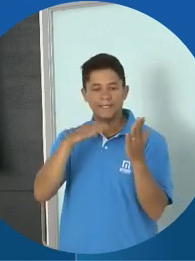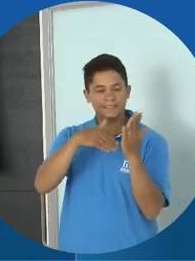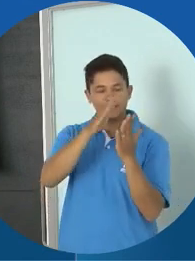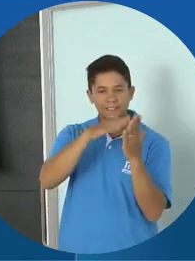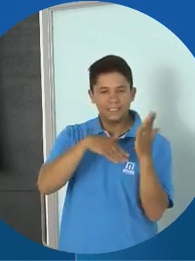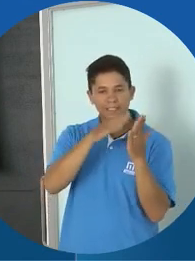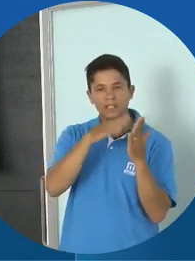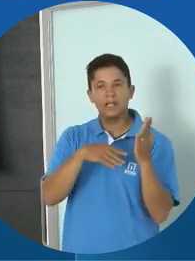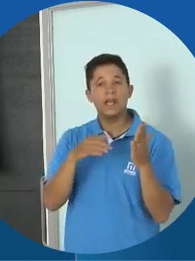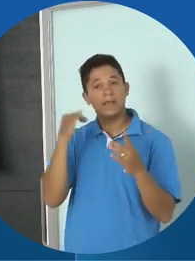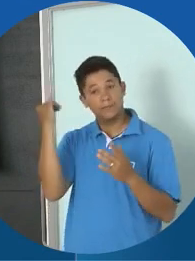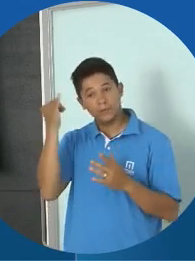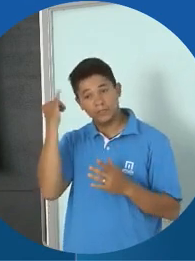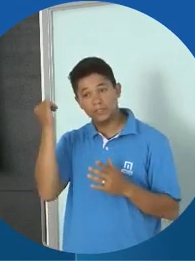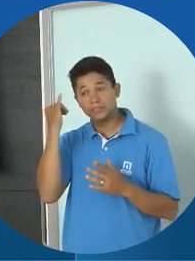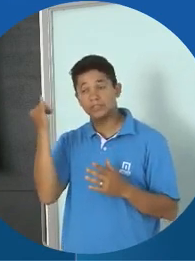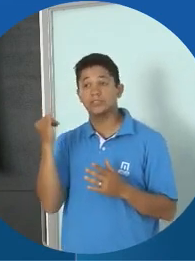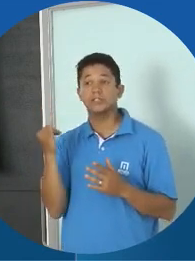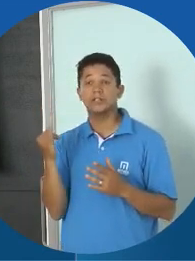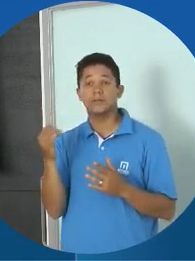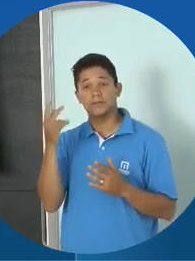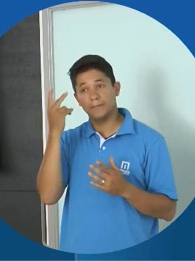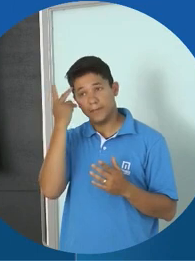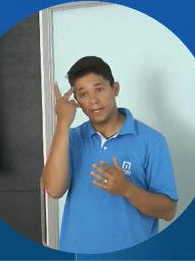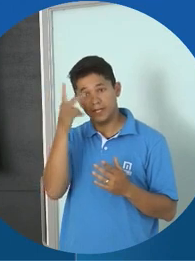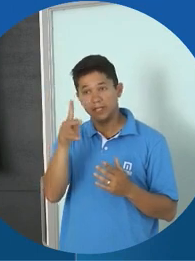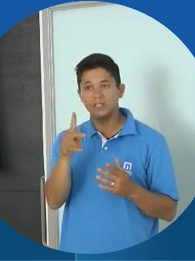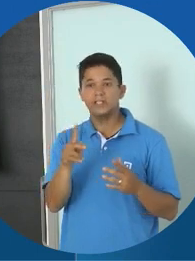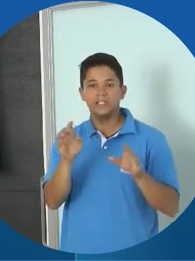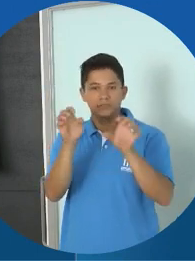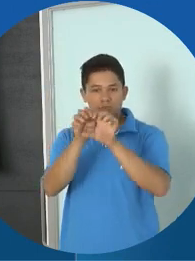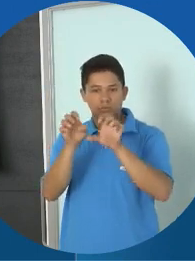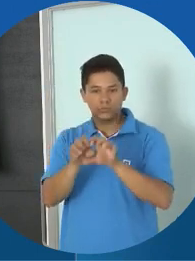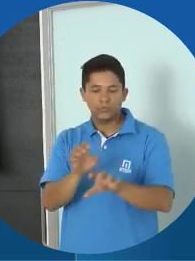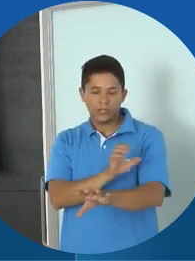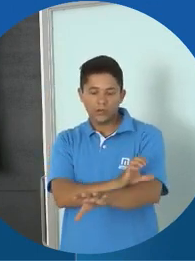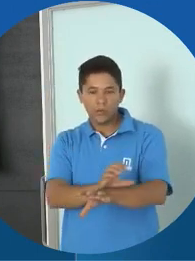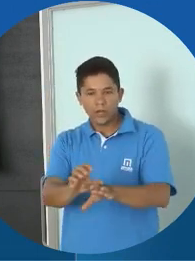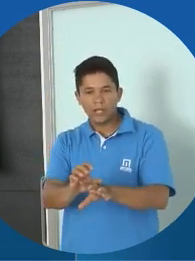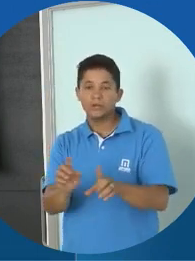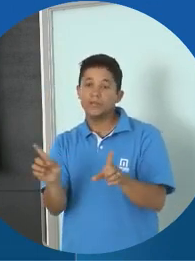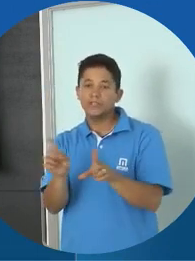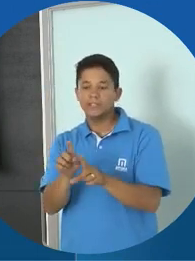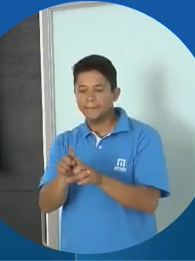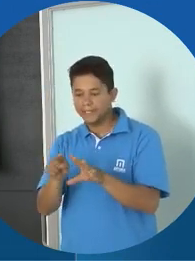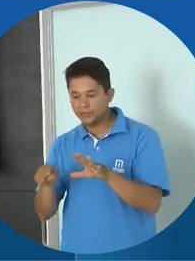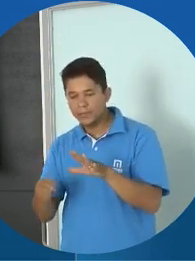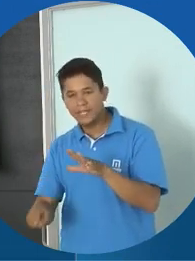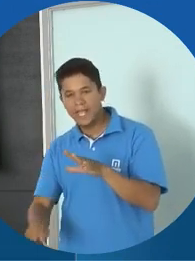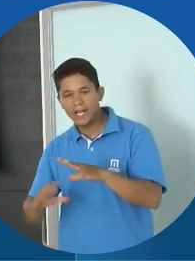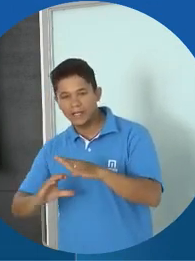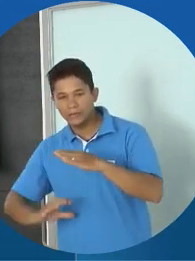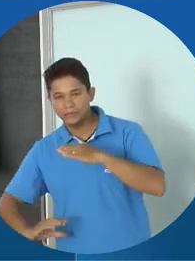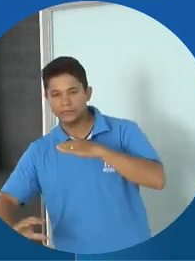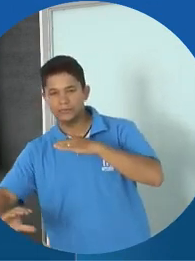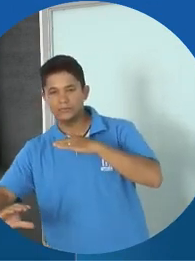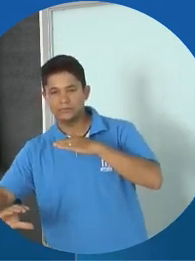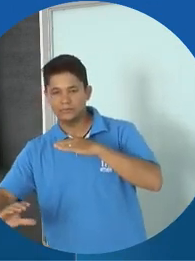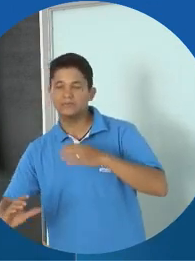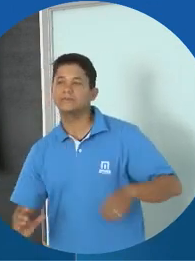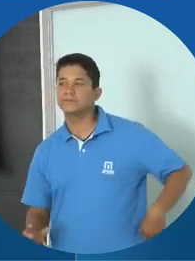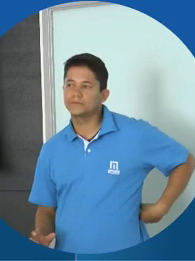as estruturas em concreto e muito mais para as estruturas subterrâneas em solo, uma vez que a gente tem uma